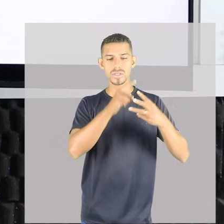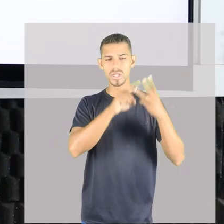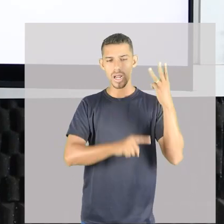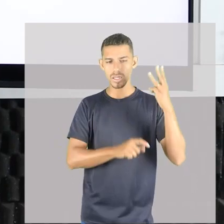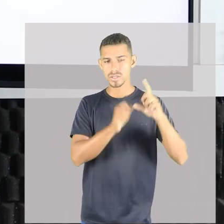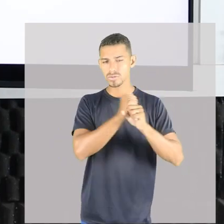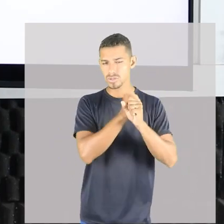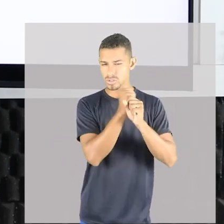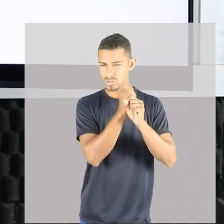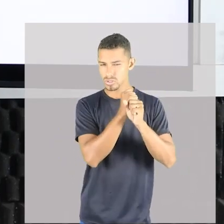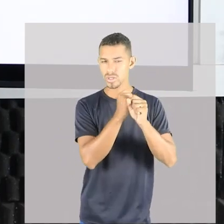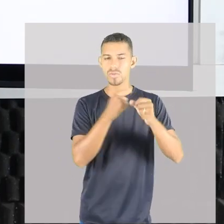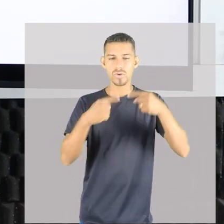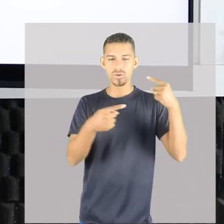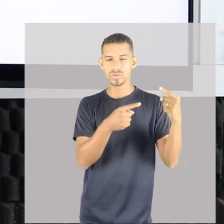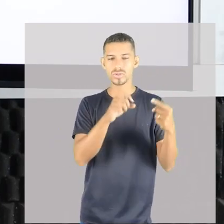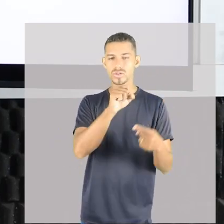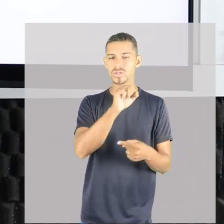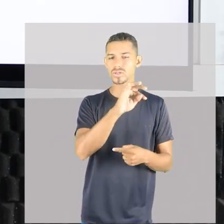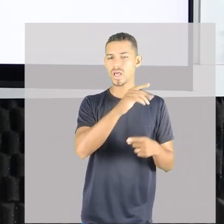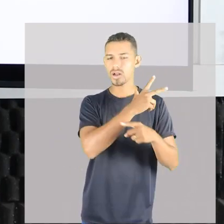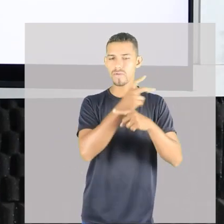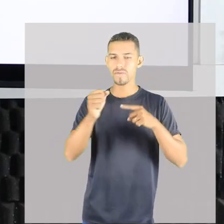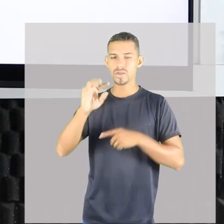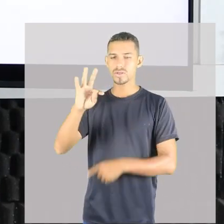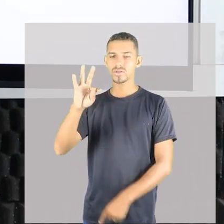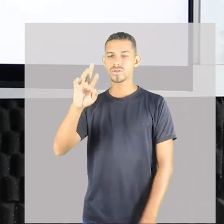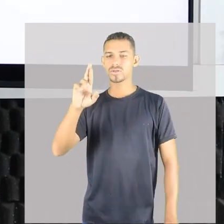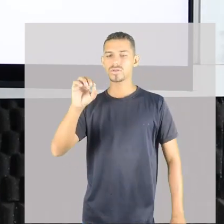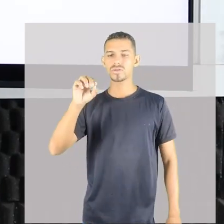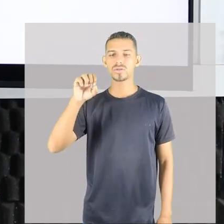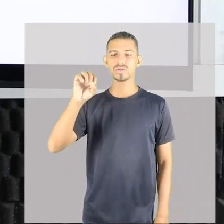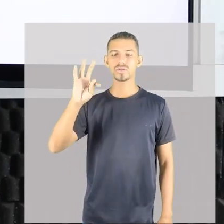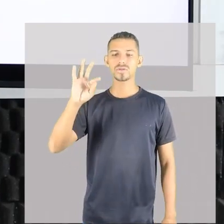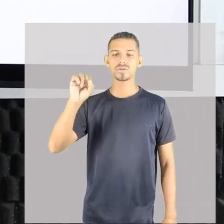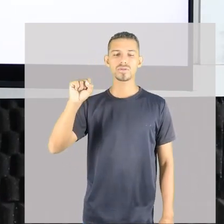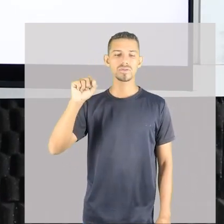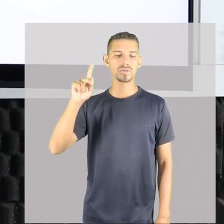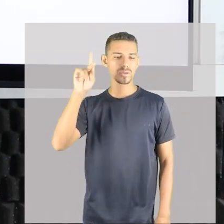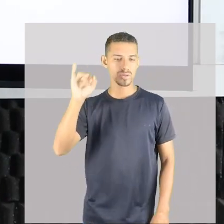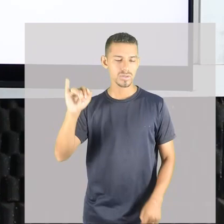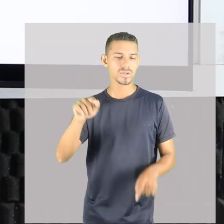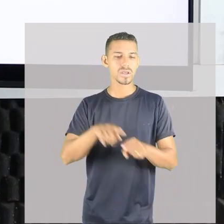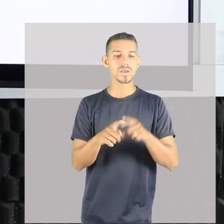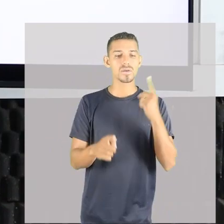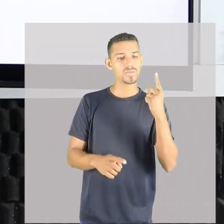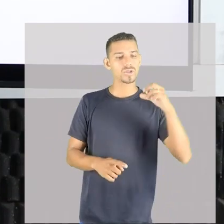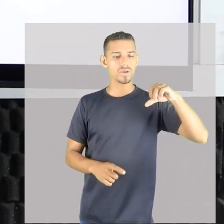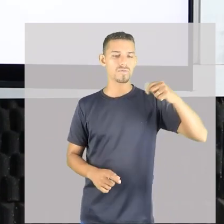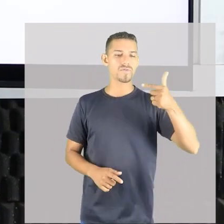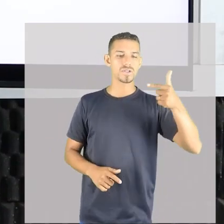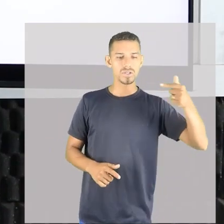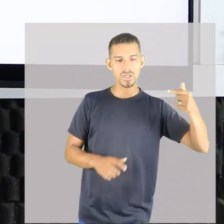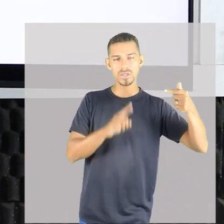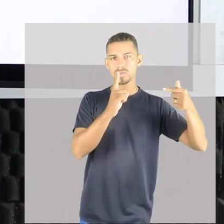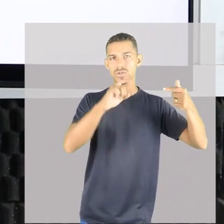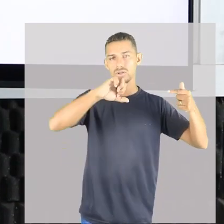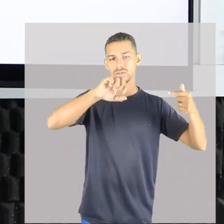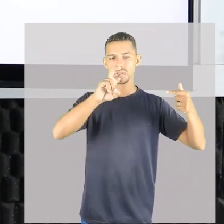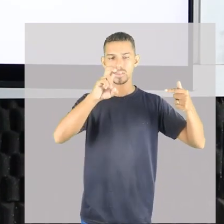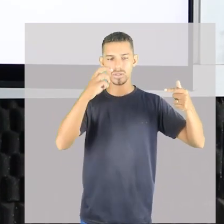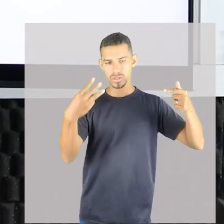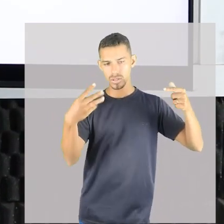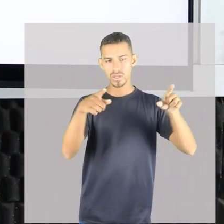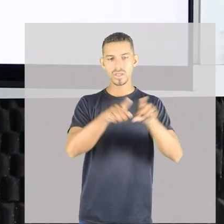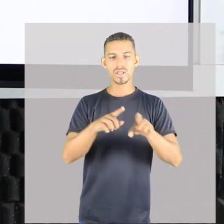Trotsky. E aí, em 1927 a 1953, você tem uma ditadura stalinista. Repressão política e modernização econômica com